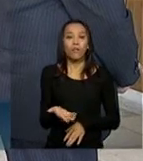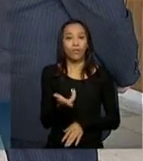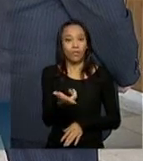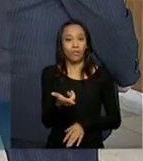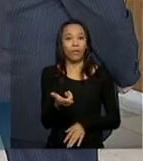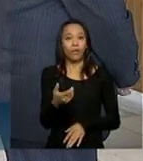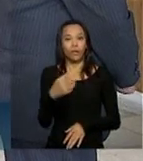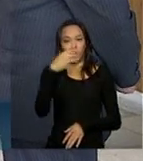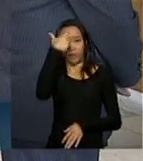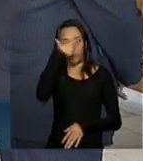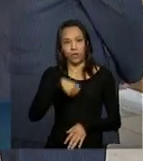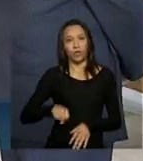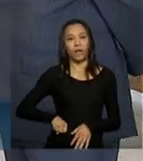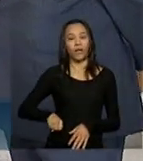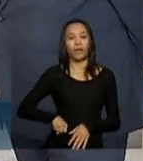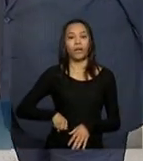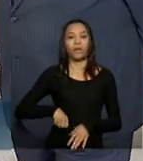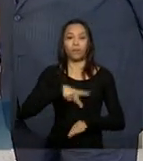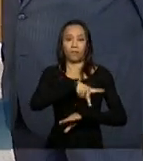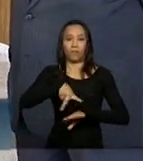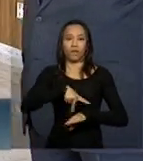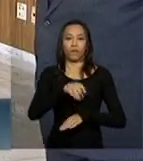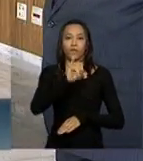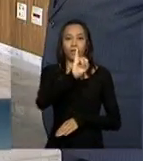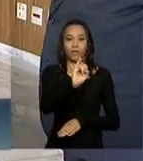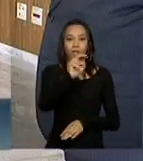do embaixador da Índia.